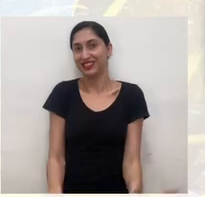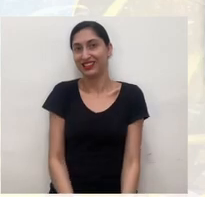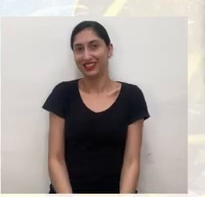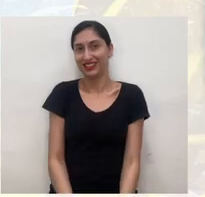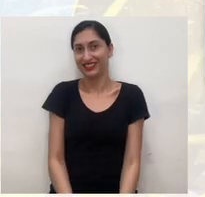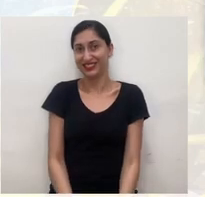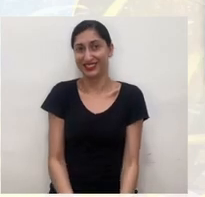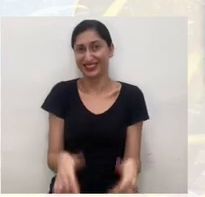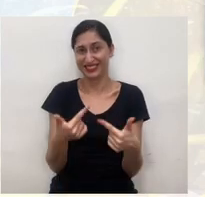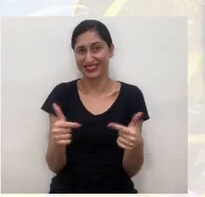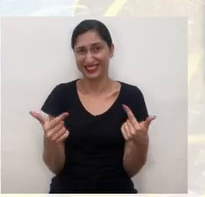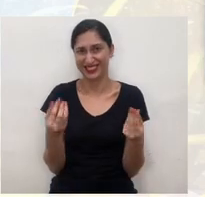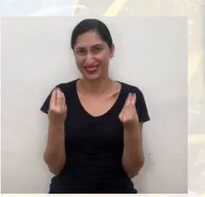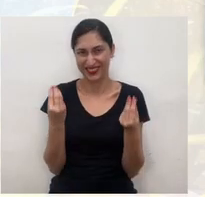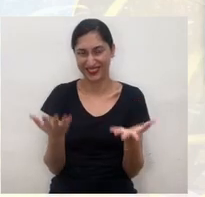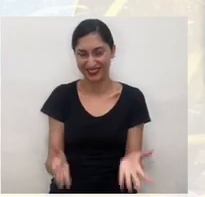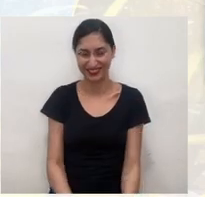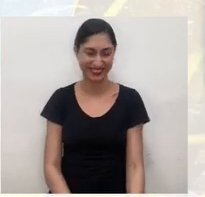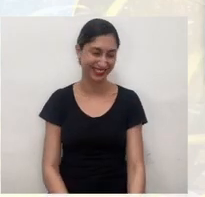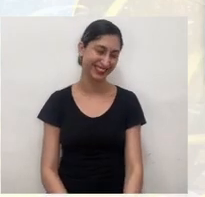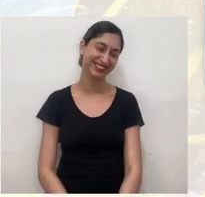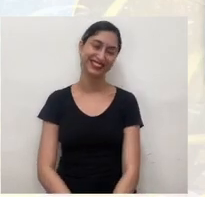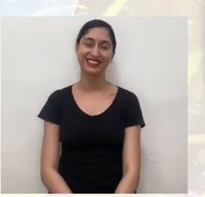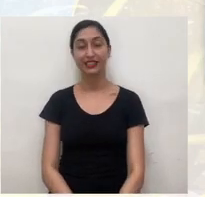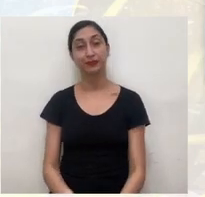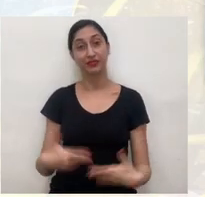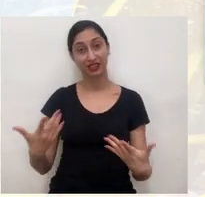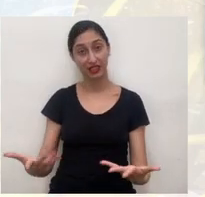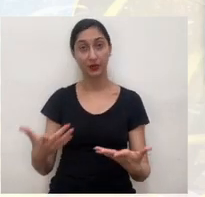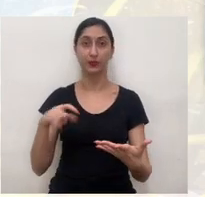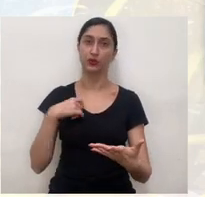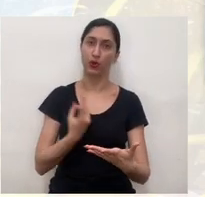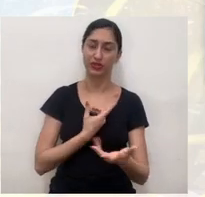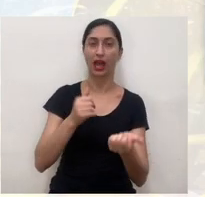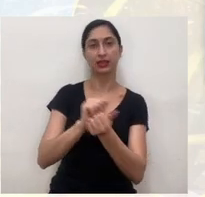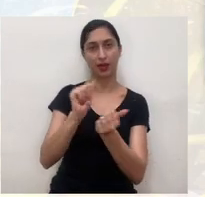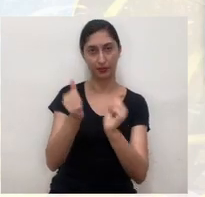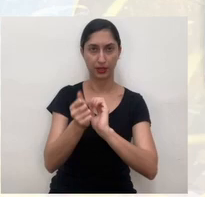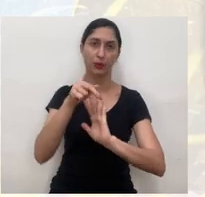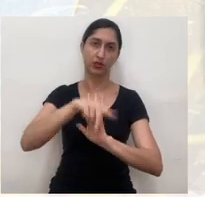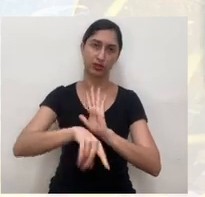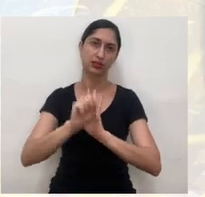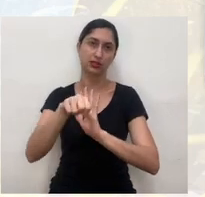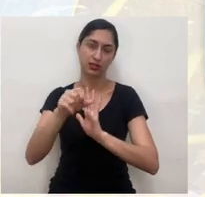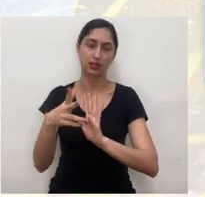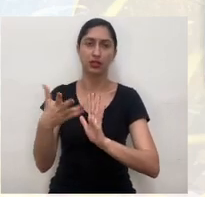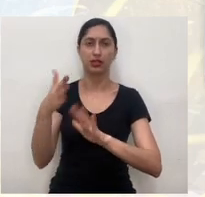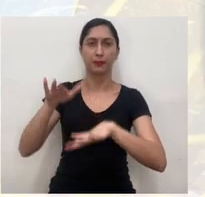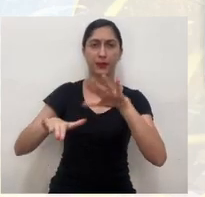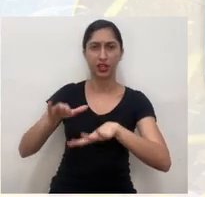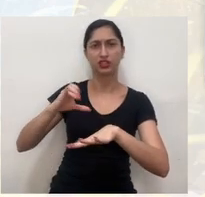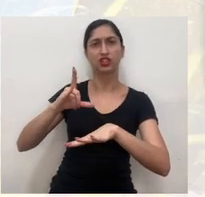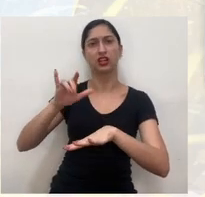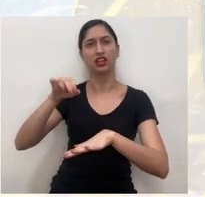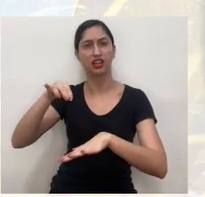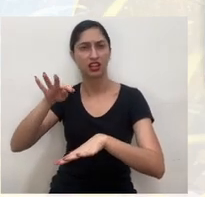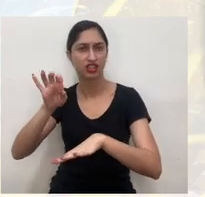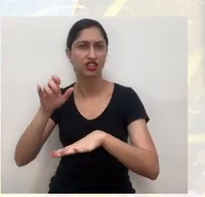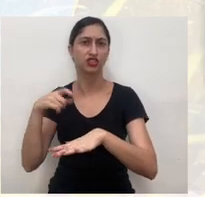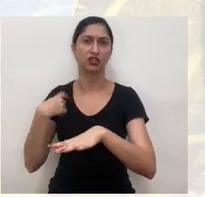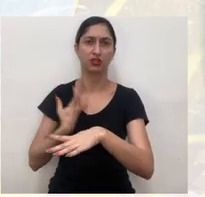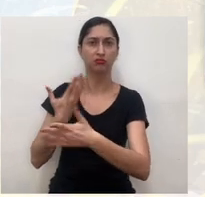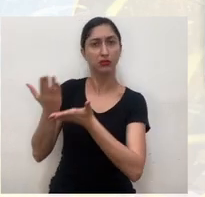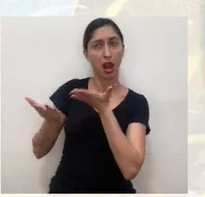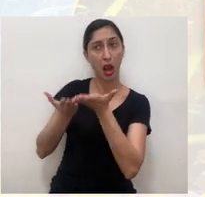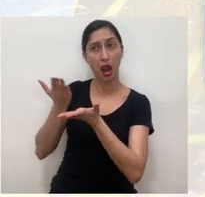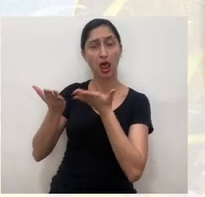descabida, entendeu? Então tem até um certo limite, claro, você tem que tentar conversar, ele vai chegar a um interesse comum